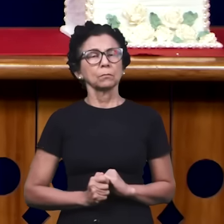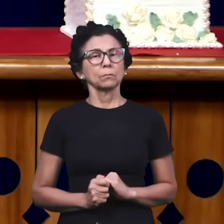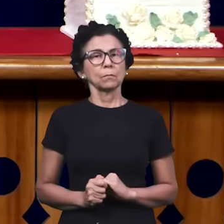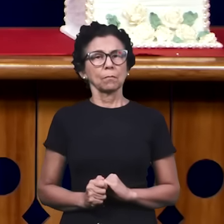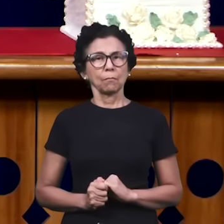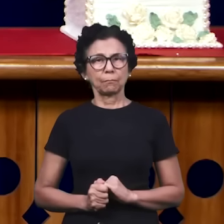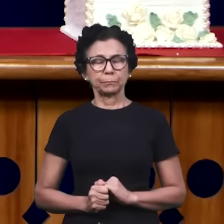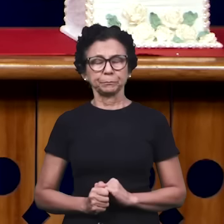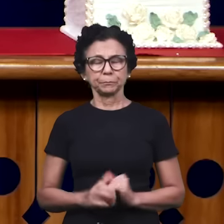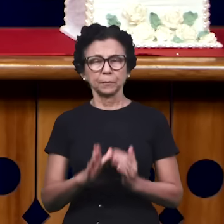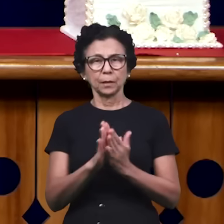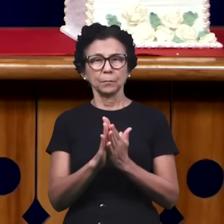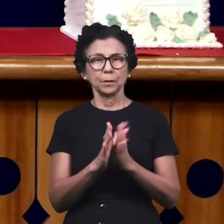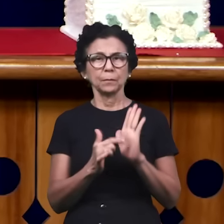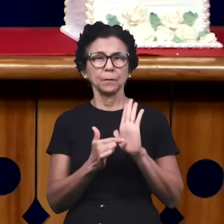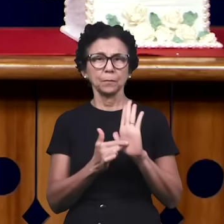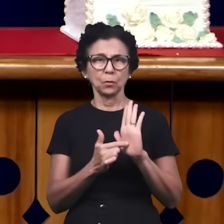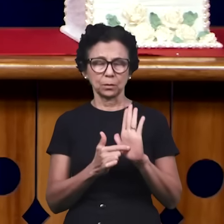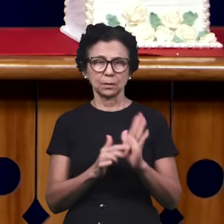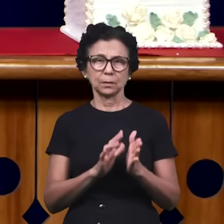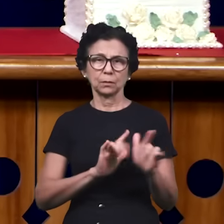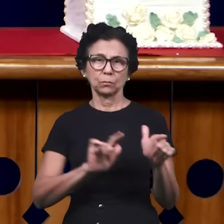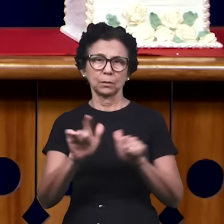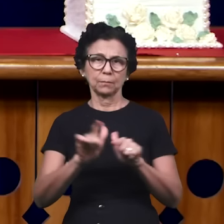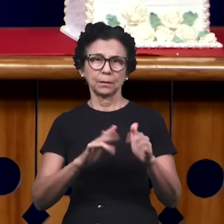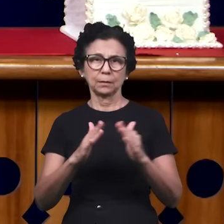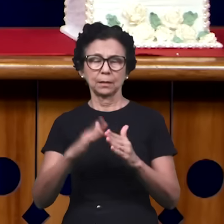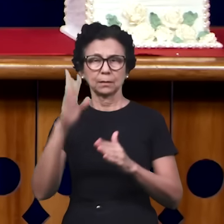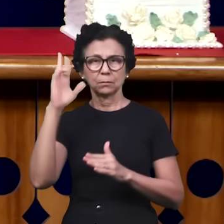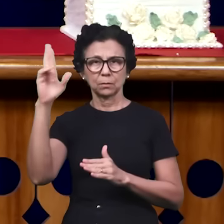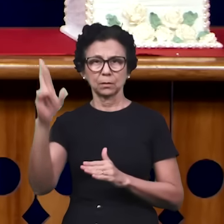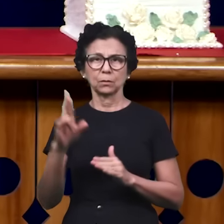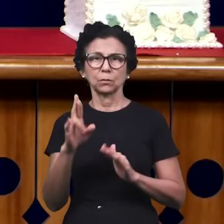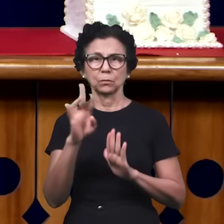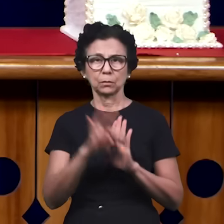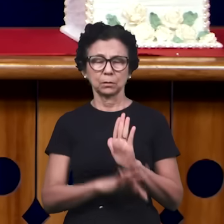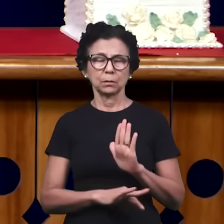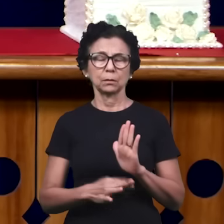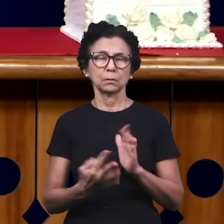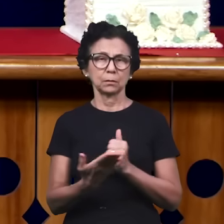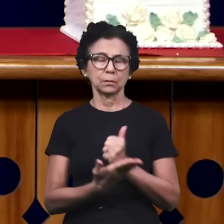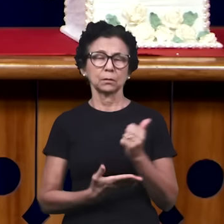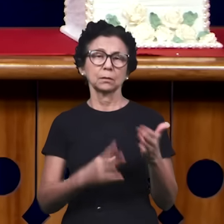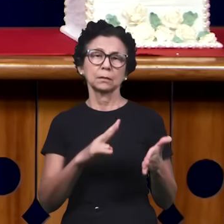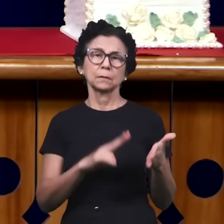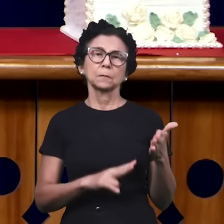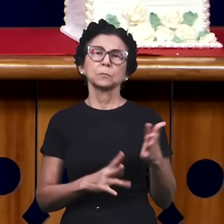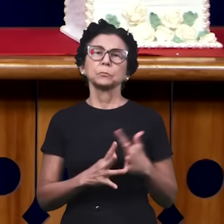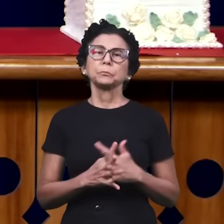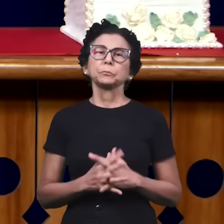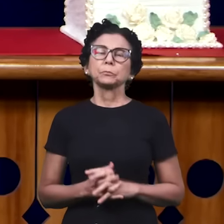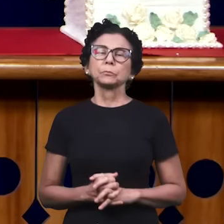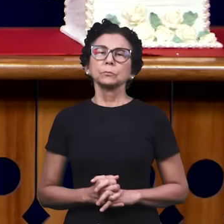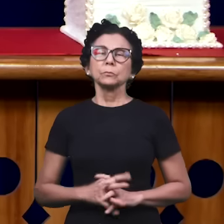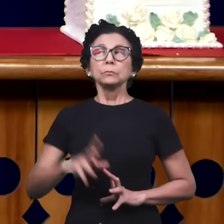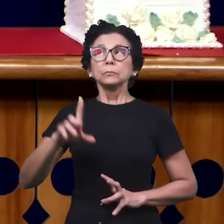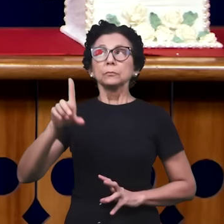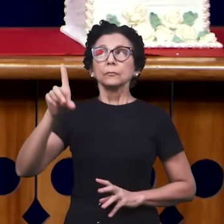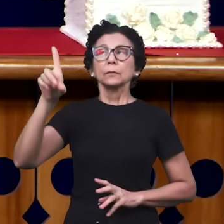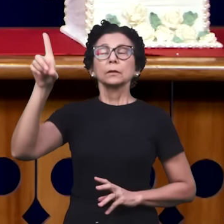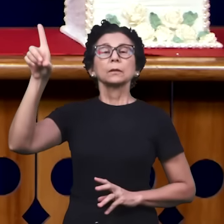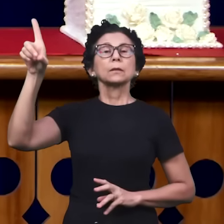toda a palavra do Senhor. Quando nós olhamos o texto base que nós lemos, nós vamos ver que